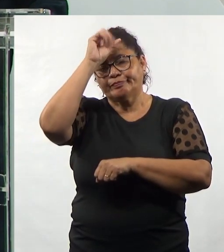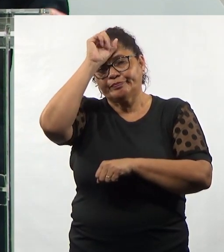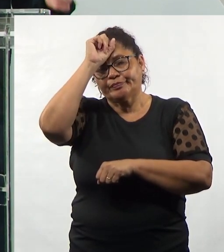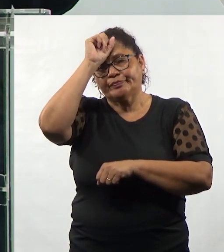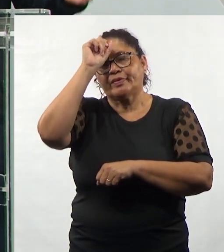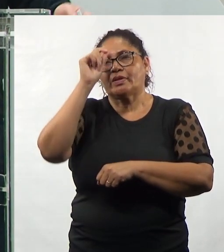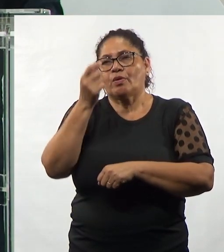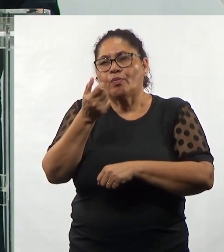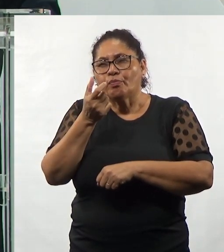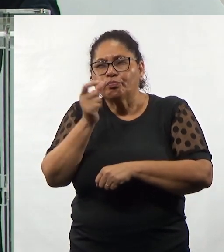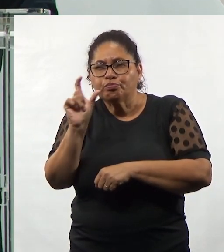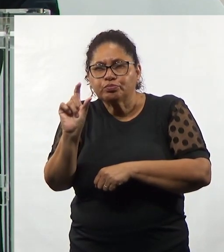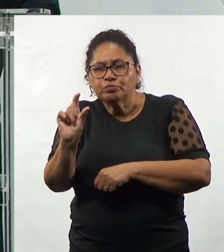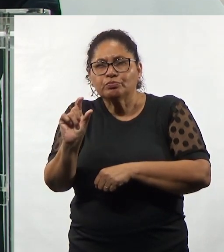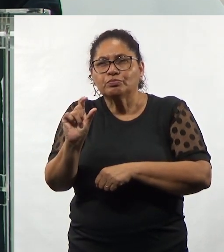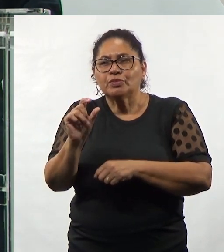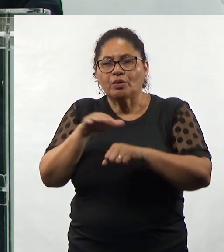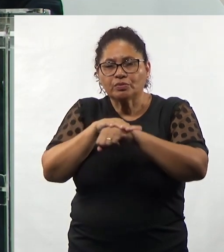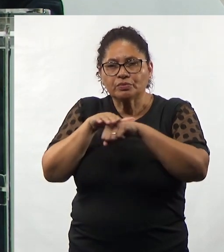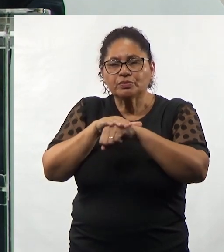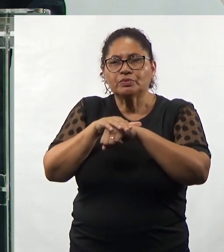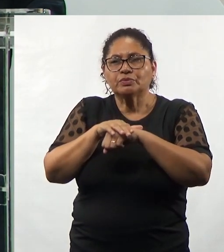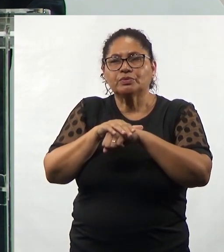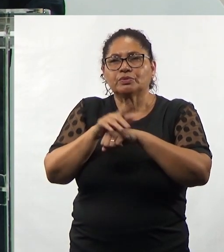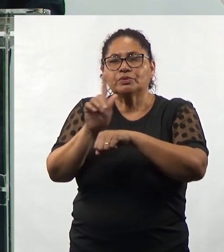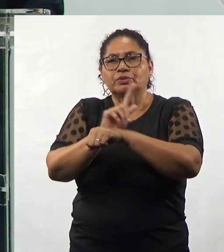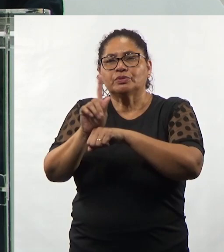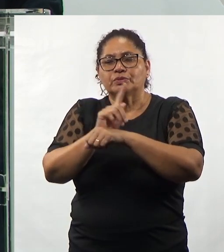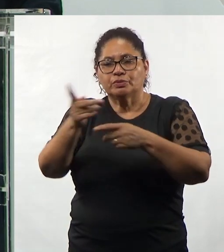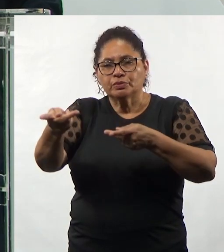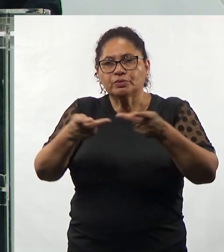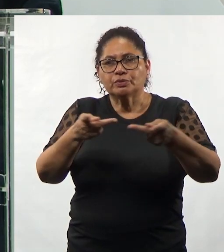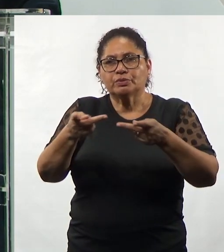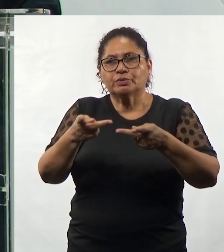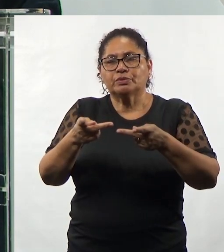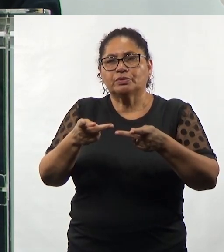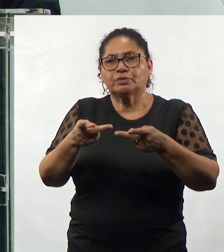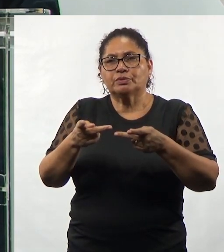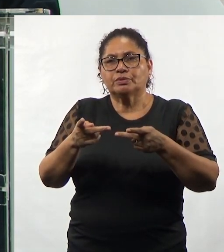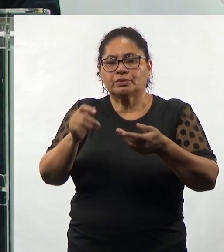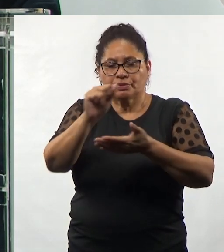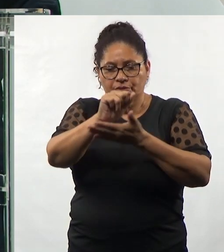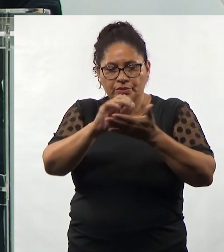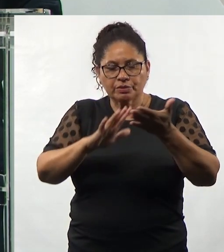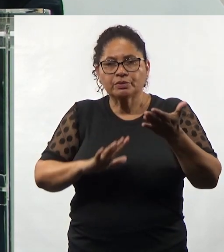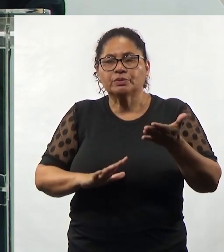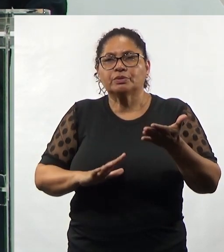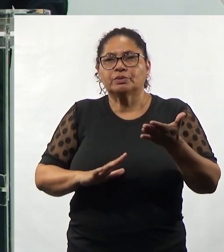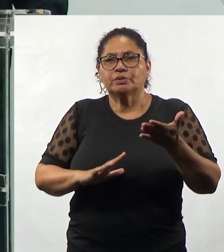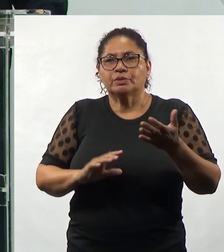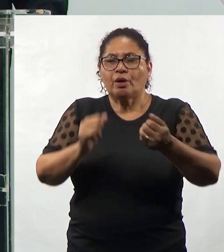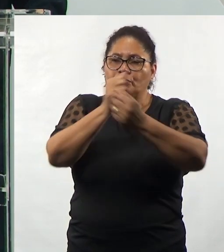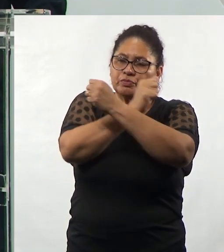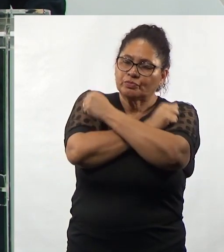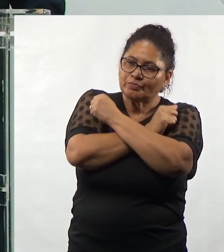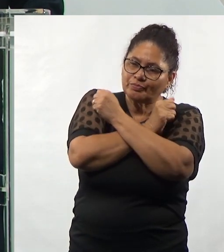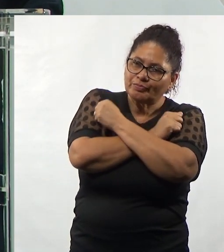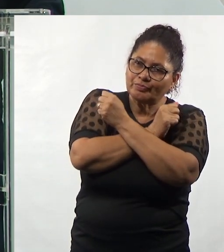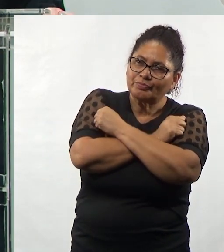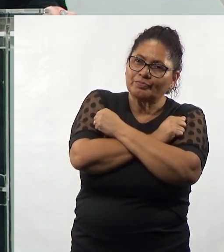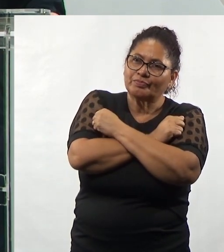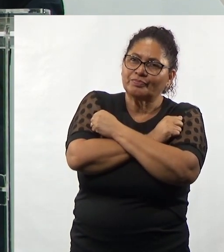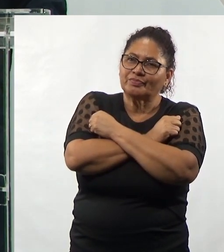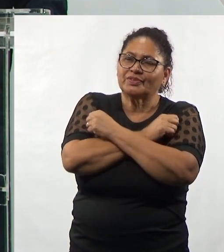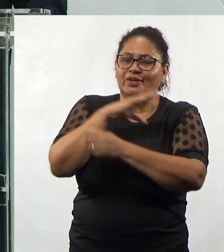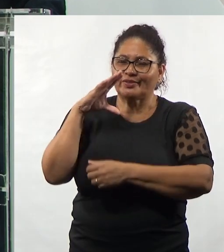oportunidade de aprender um pouquinho e a gente continua, né, conversando sobre gestão de projetos lá nas atividades. Então, um